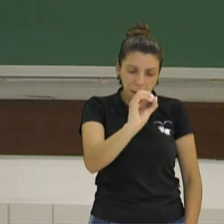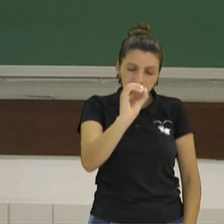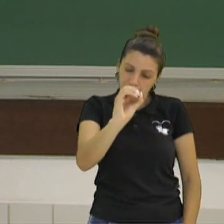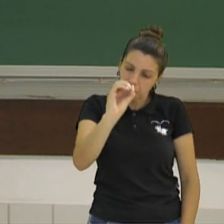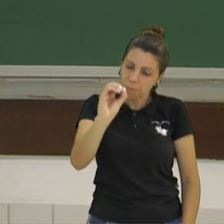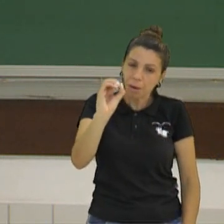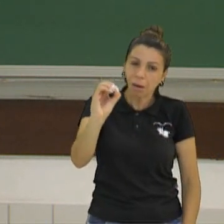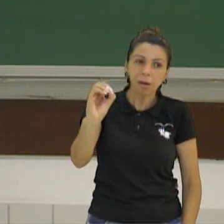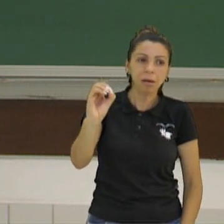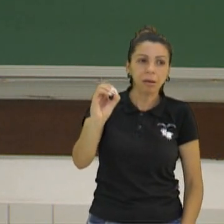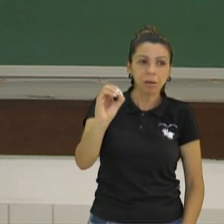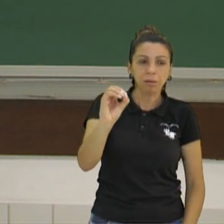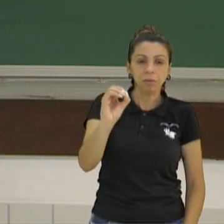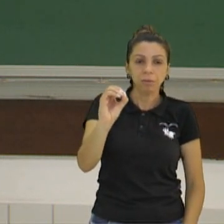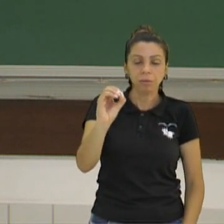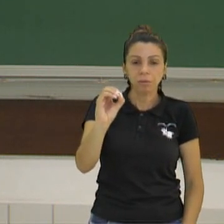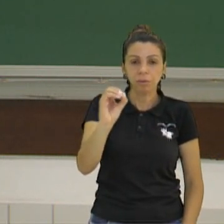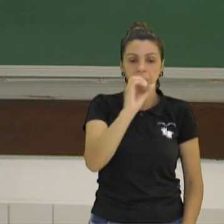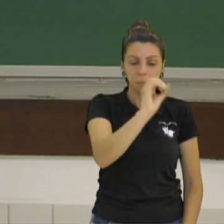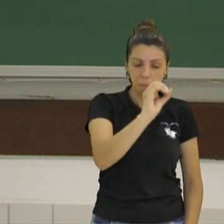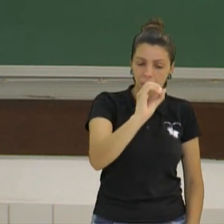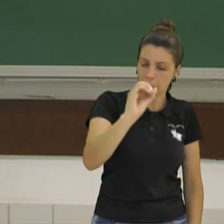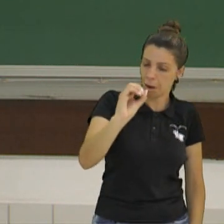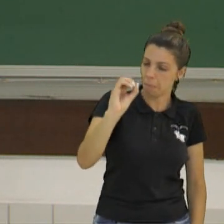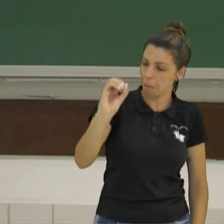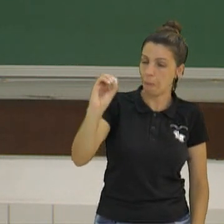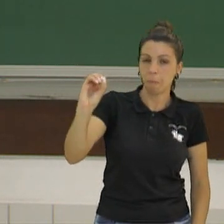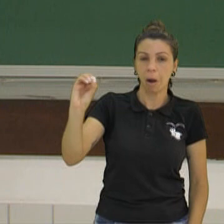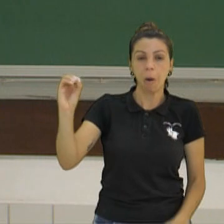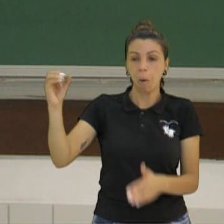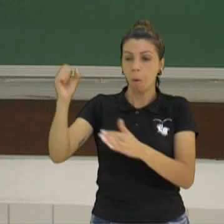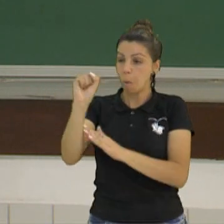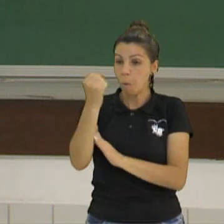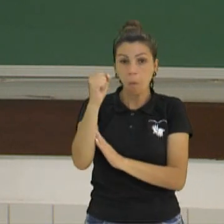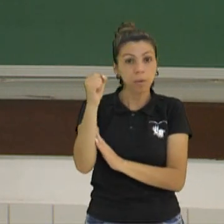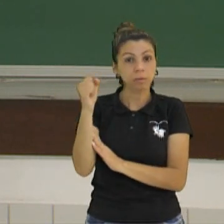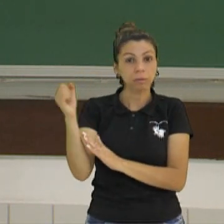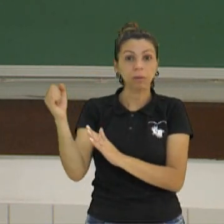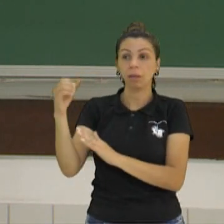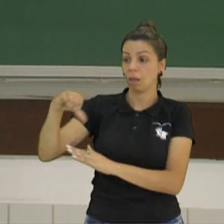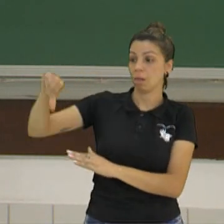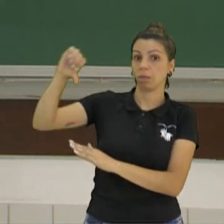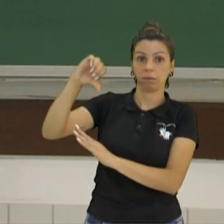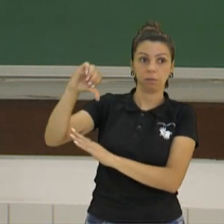aqui, ó. 8 zeros e o 9 no final, metros, né?